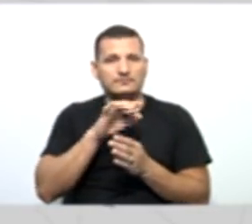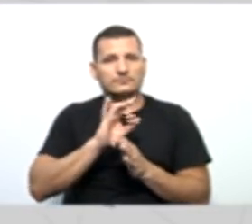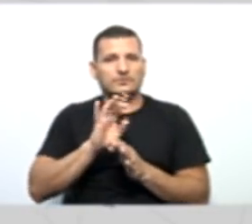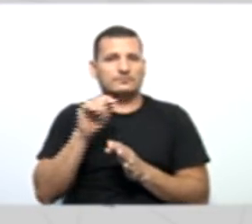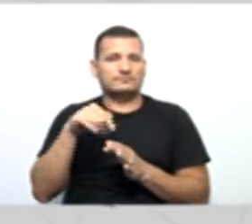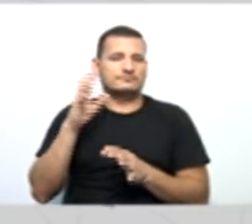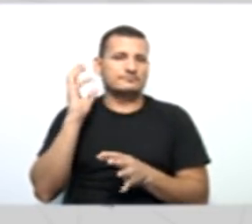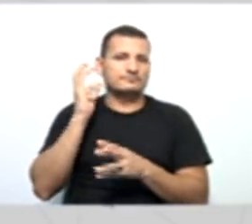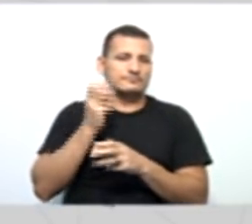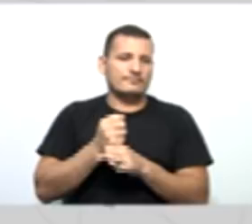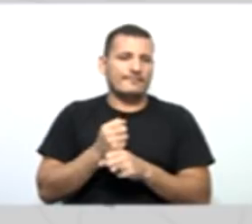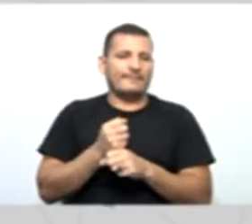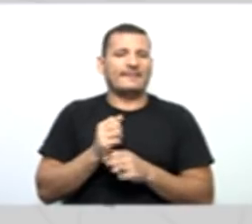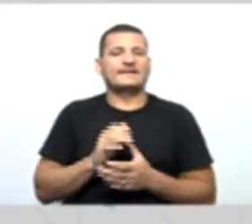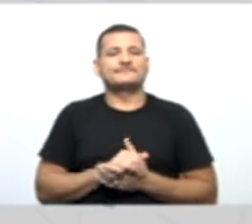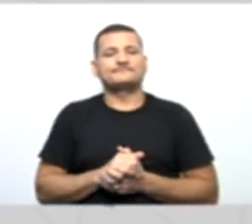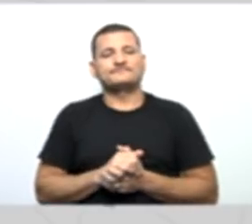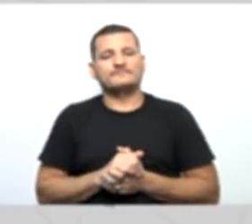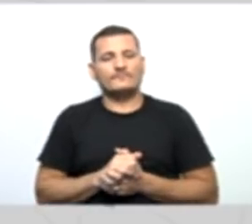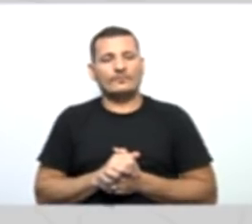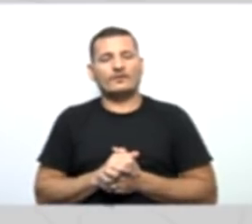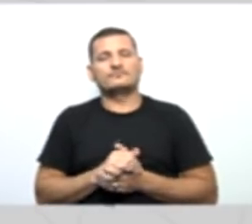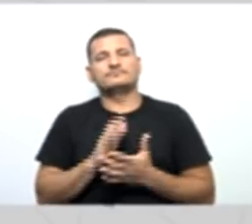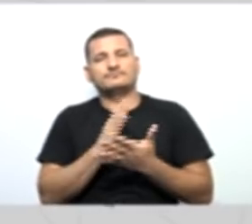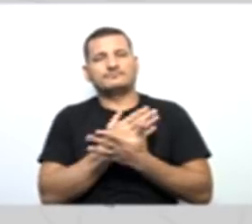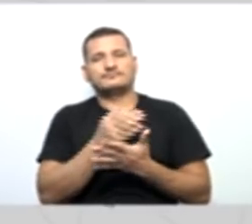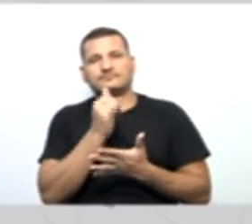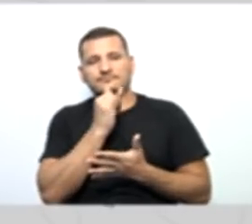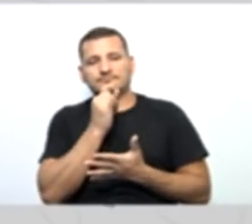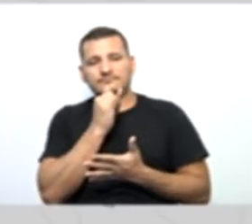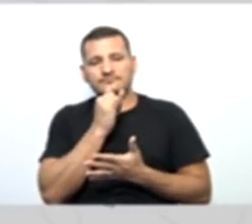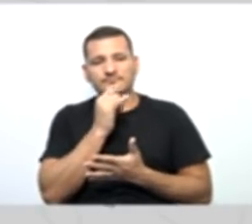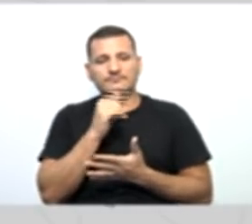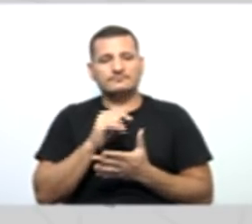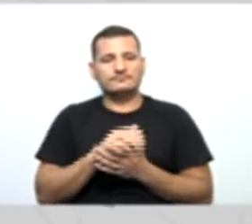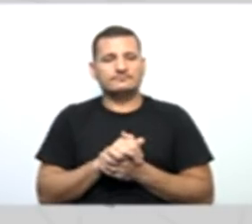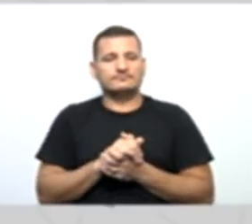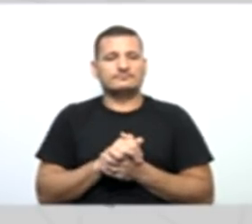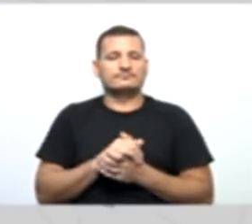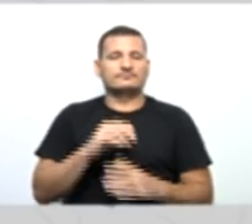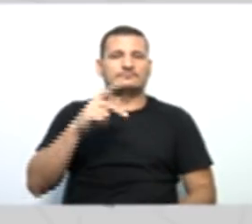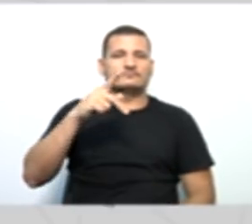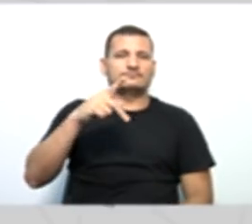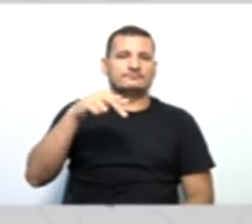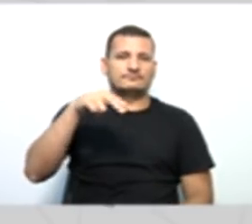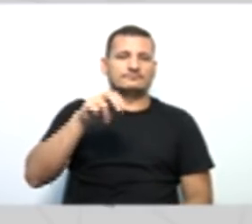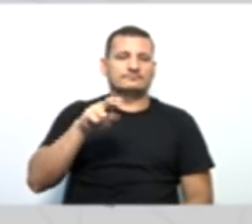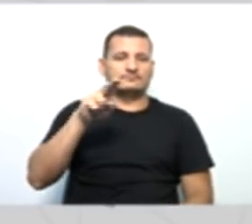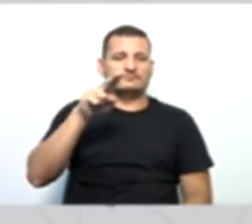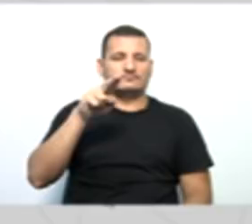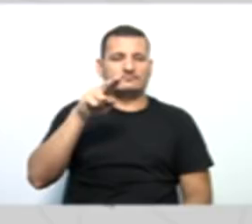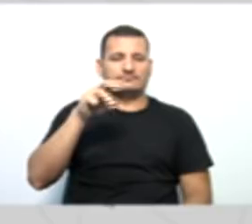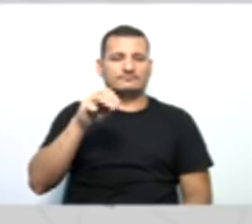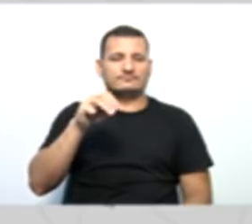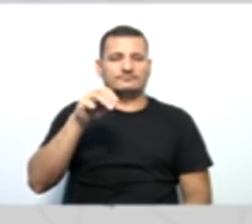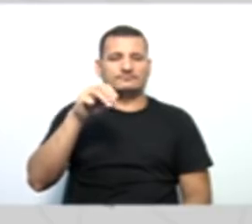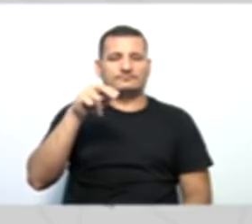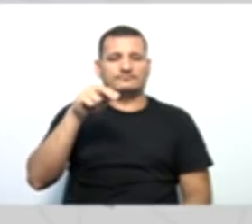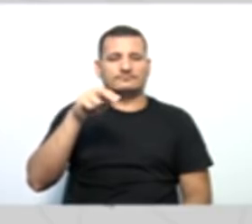isso daqui. Então, doenças das vias aéreas. Alguns exemplos são as pneumoconioses. Eita, que nome difícil,